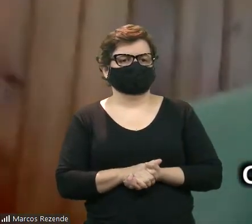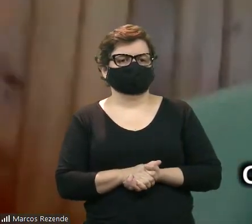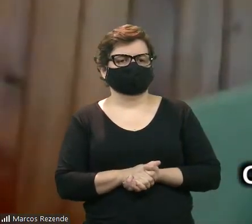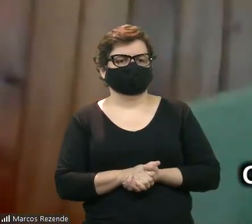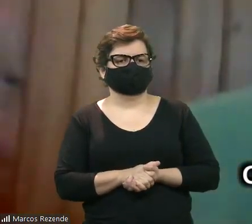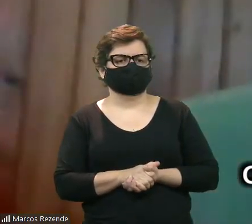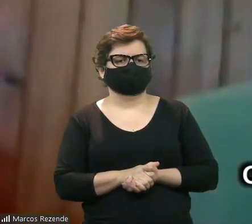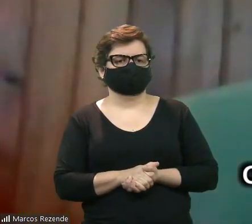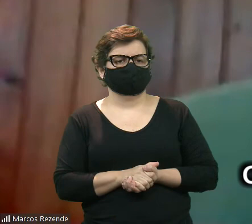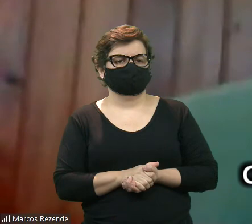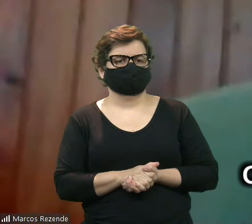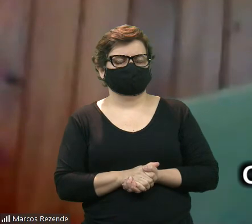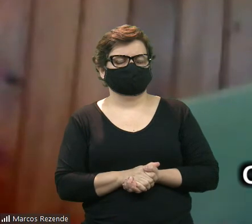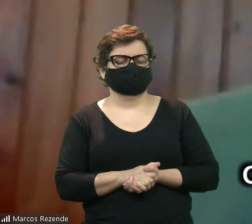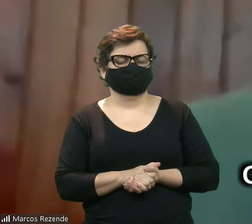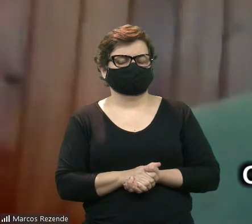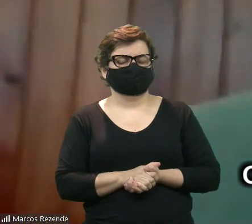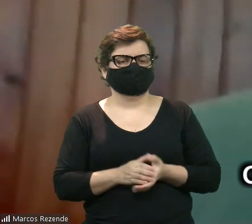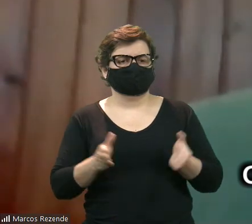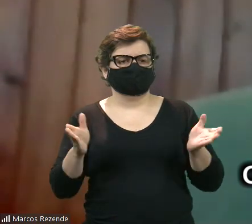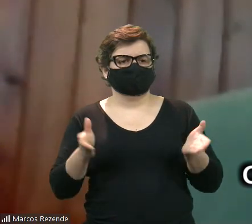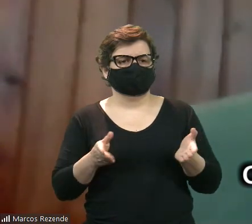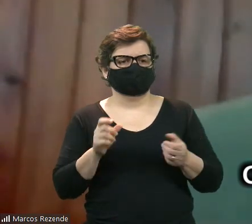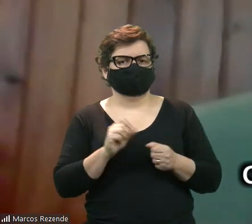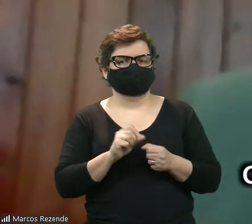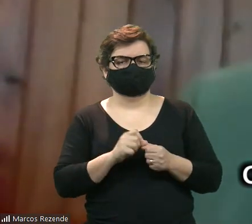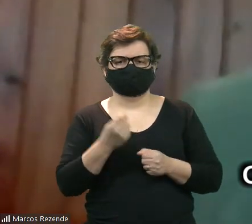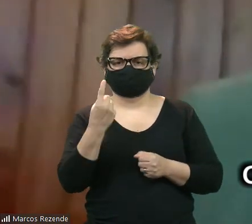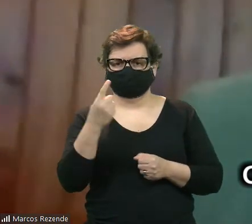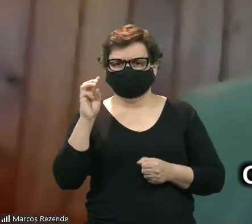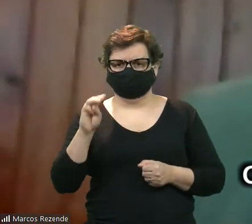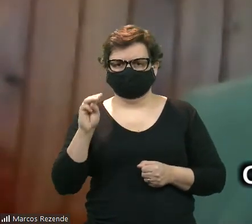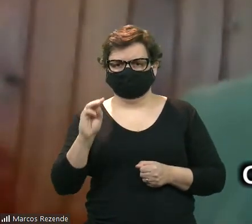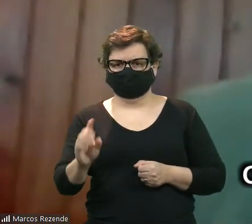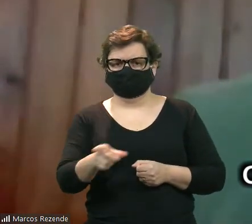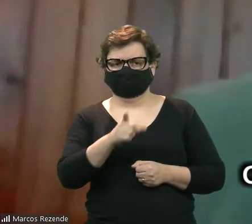Nesse instante, faremos um minuto de silêncio.